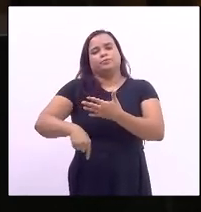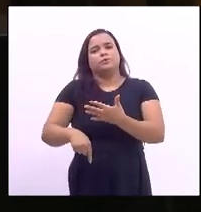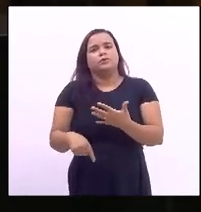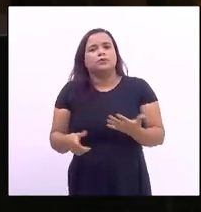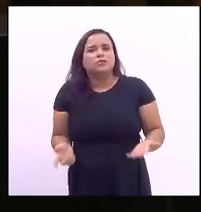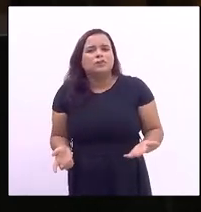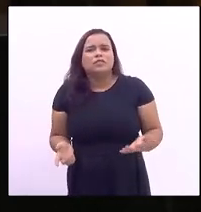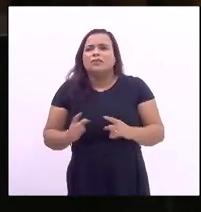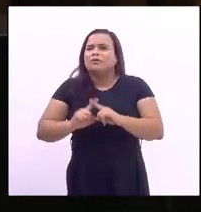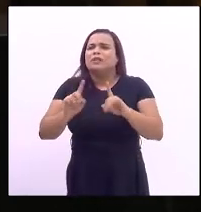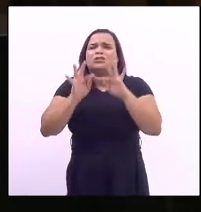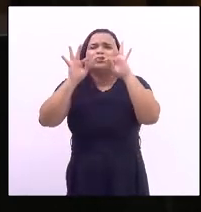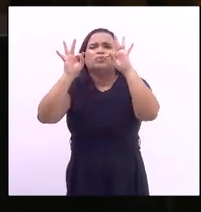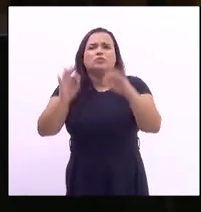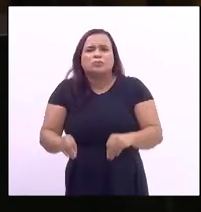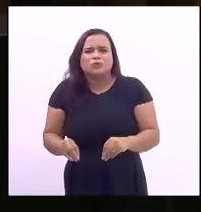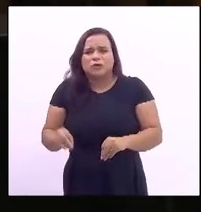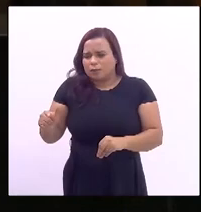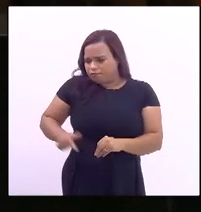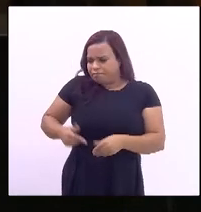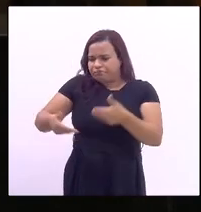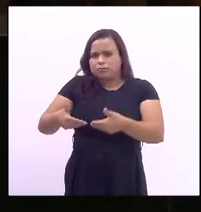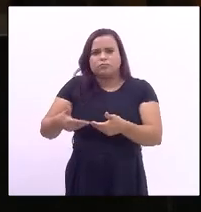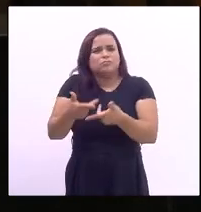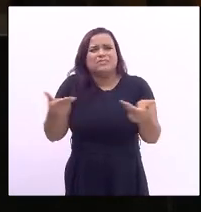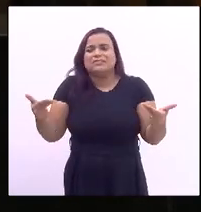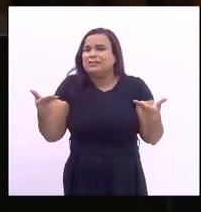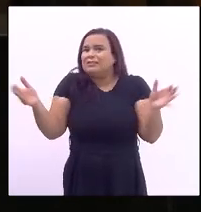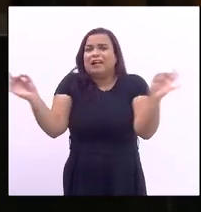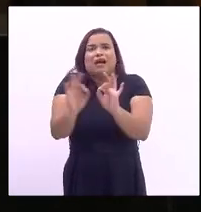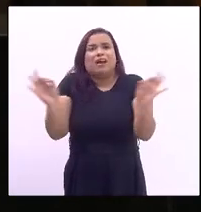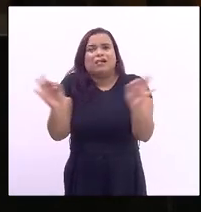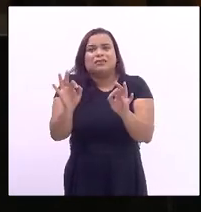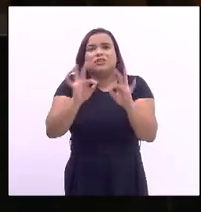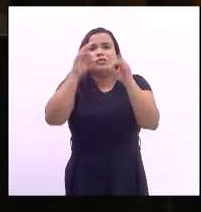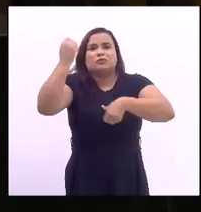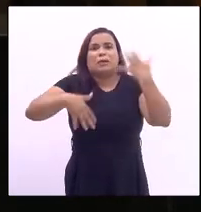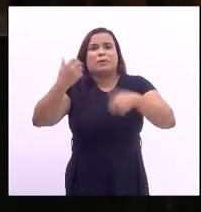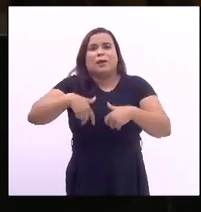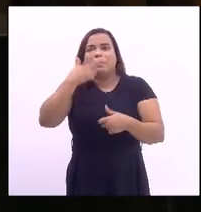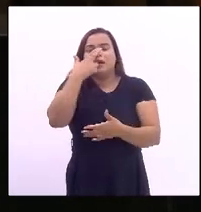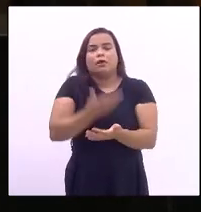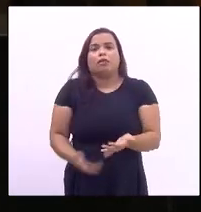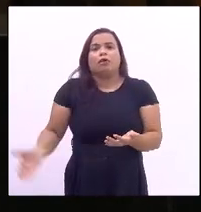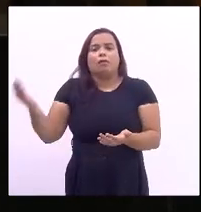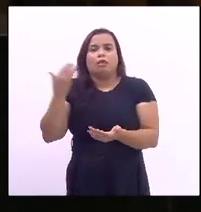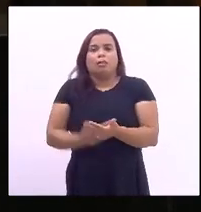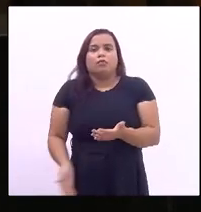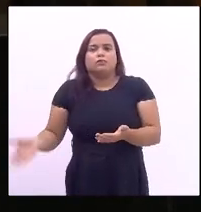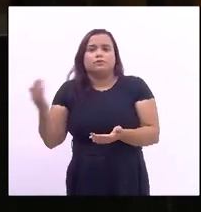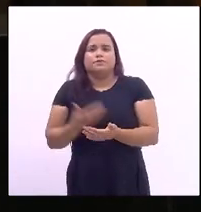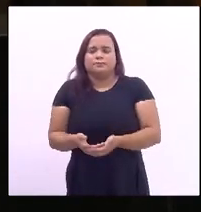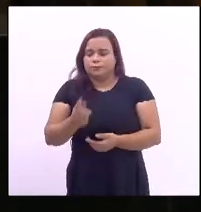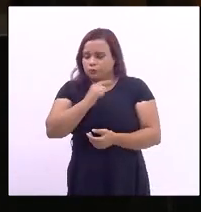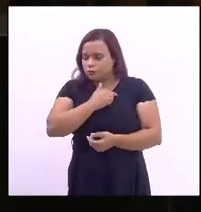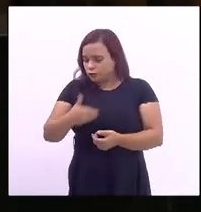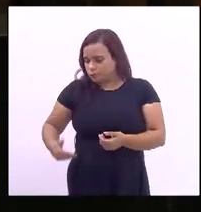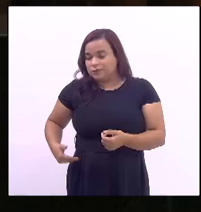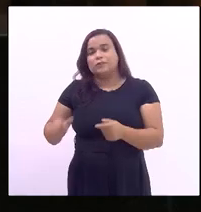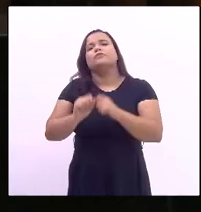que tudo que a falado aqui ó é jogado por terra e aí o que que o governo faz e